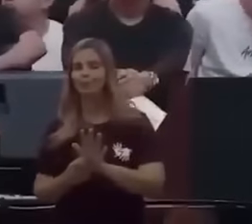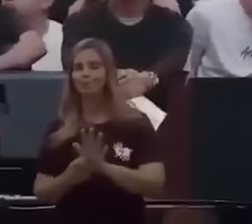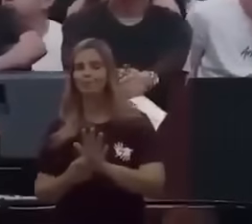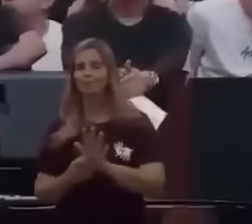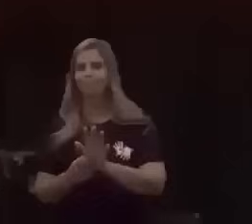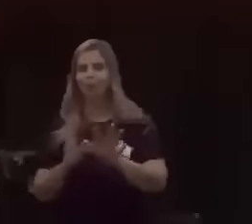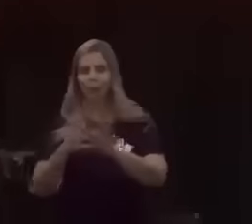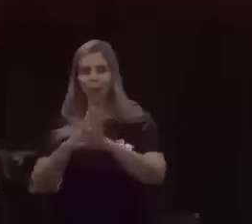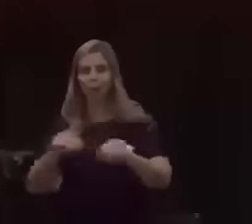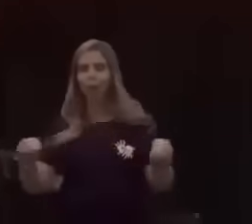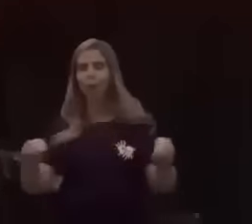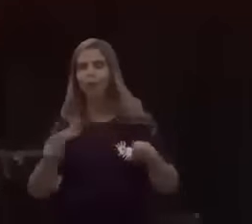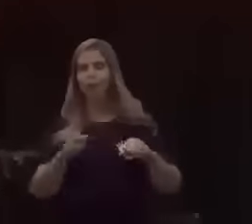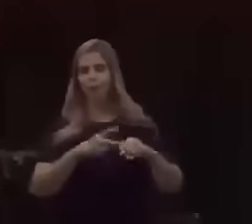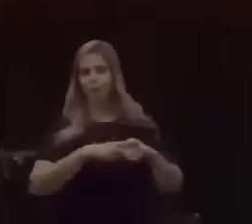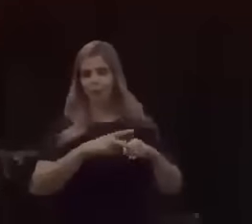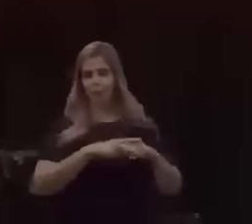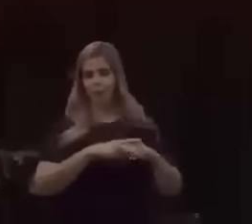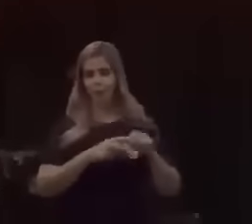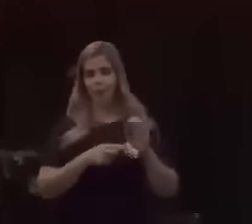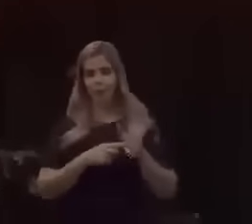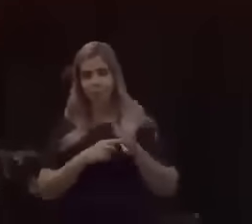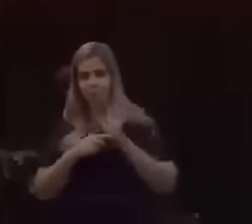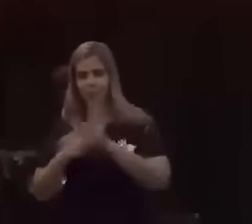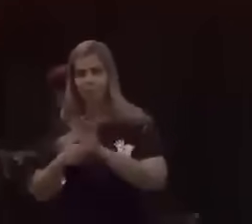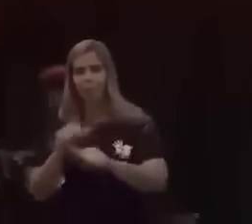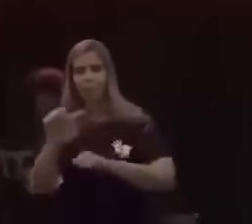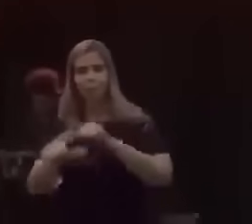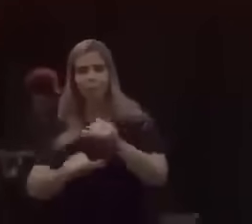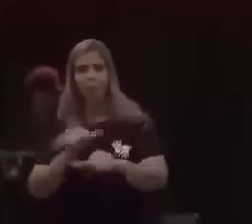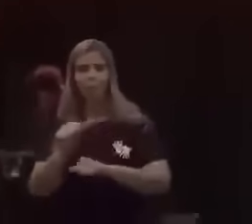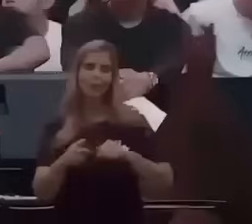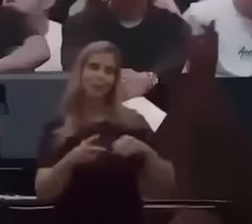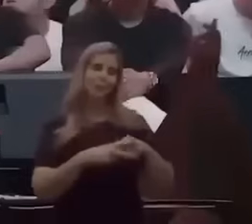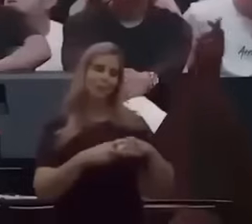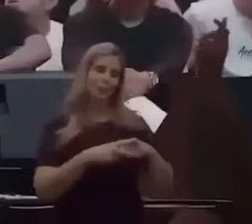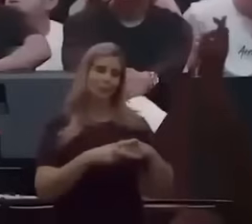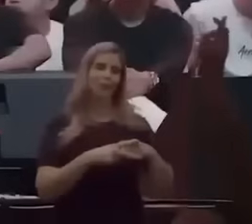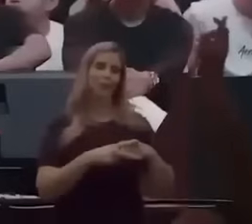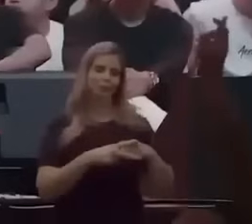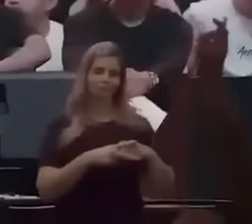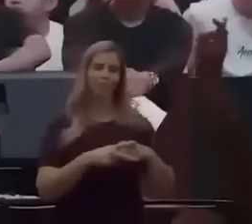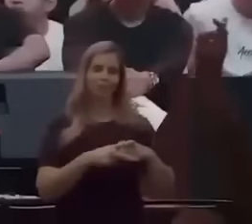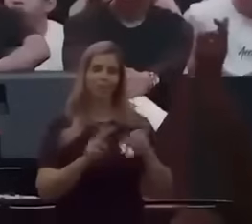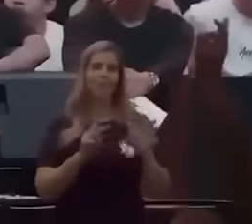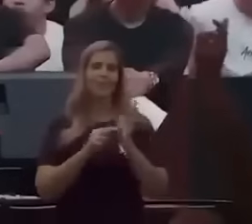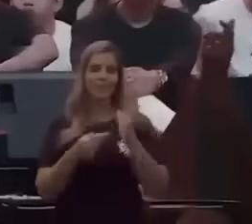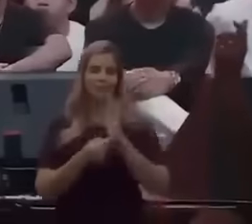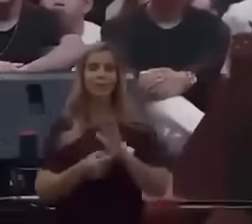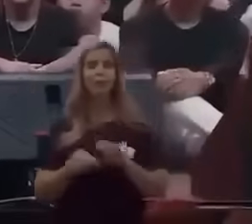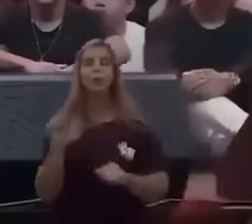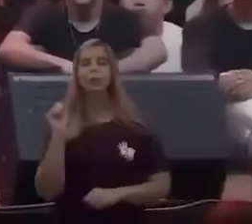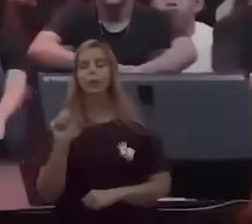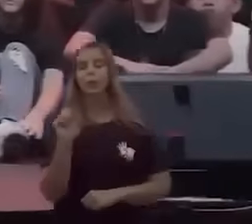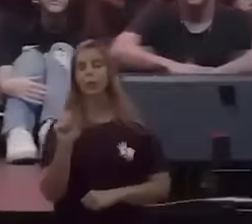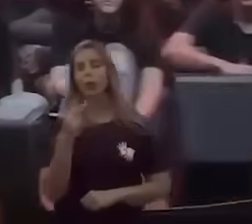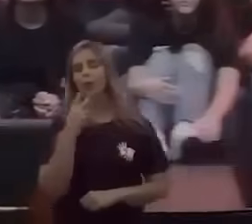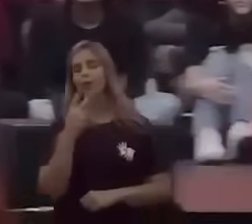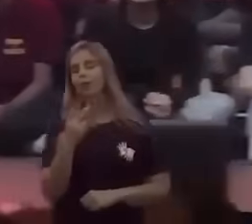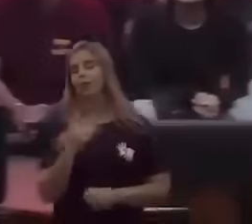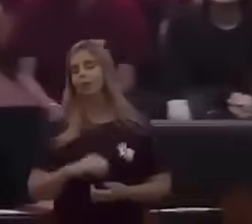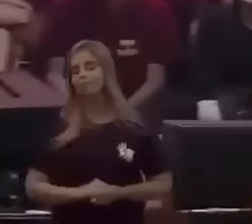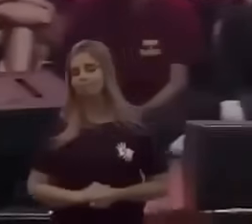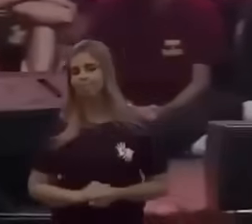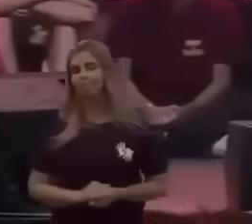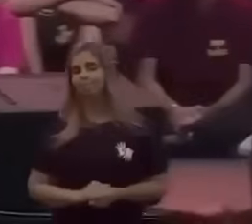do Pedro, a psique do Pedro, e dizer: meu filho, sabe por que eu botei esse braseiro aqui? Para dizer para você uma coisa: